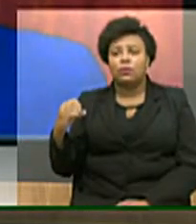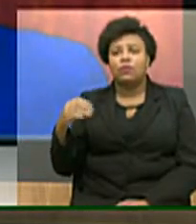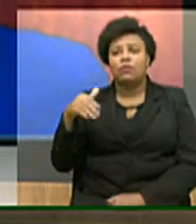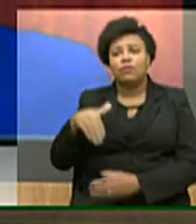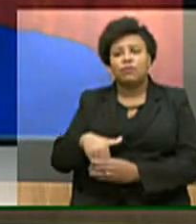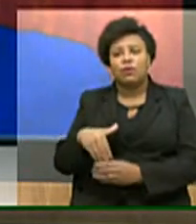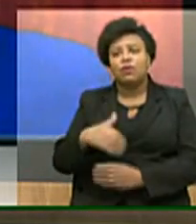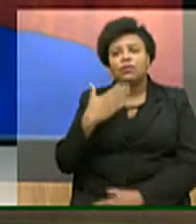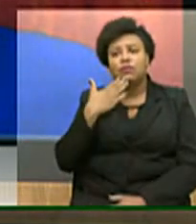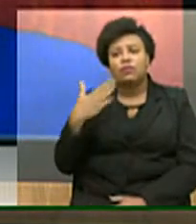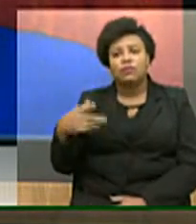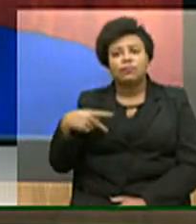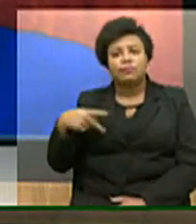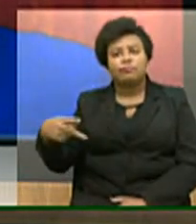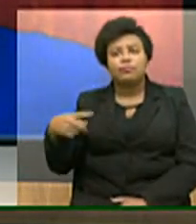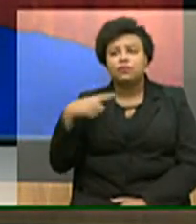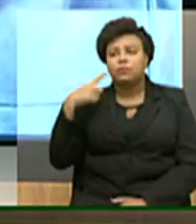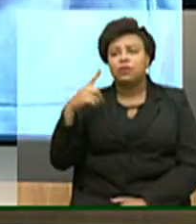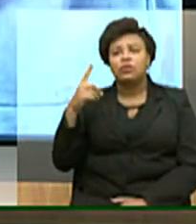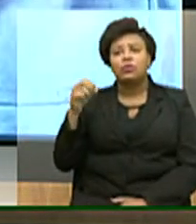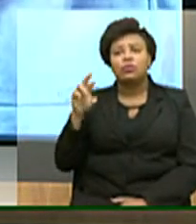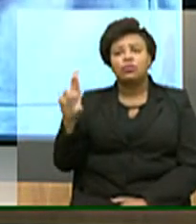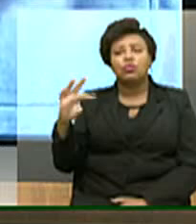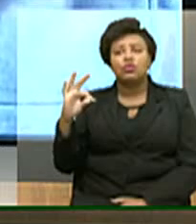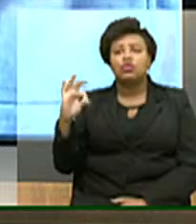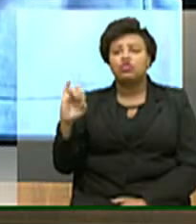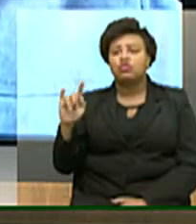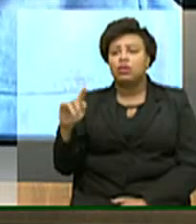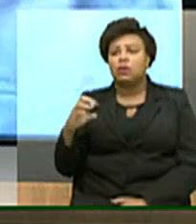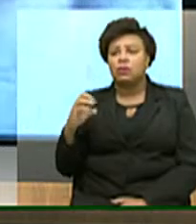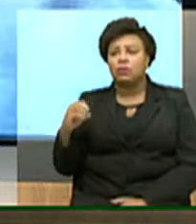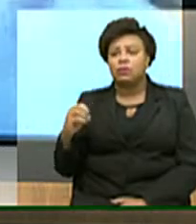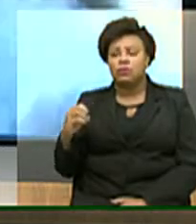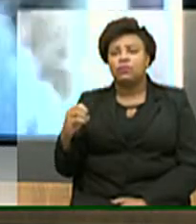Voto favorável, presidente. Deputado Dr. Thiago Duarte.